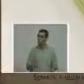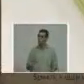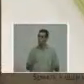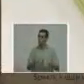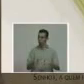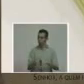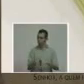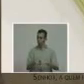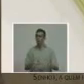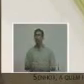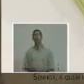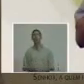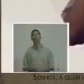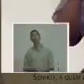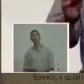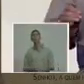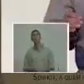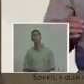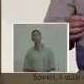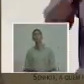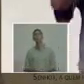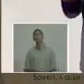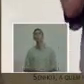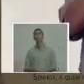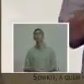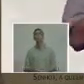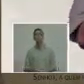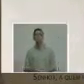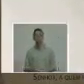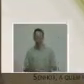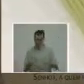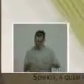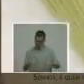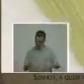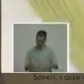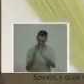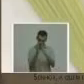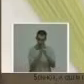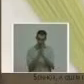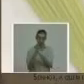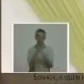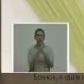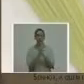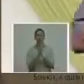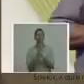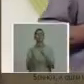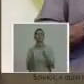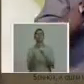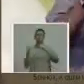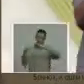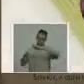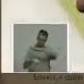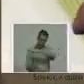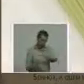sua seleção, a oração profunda, a oração existencial,